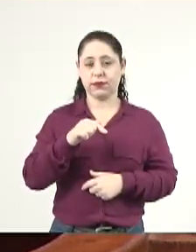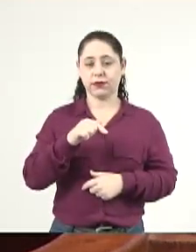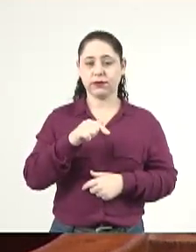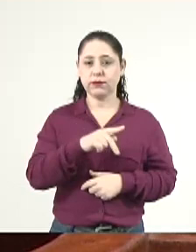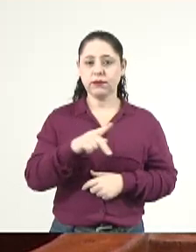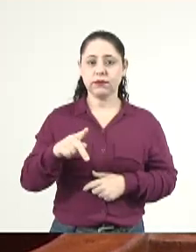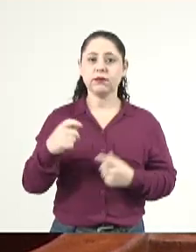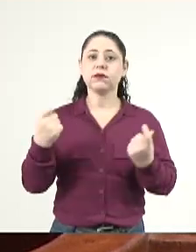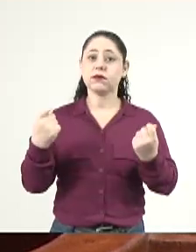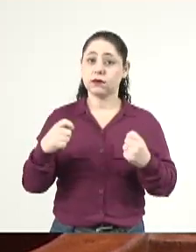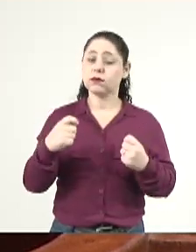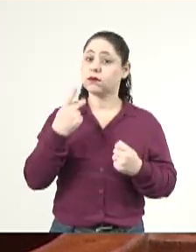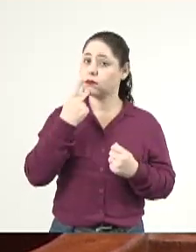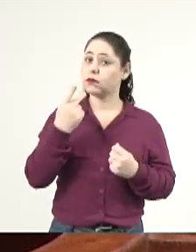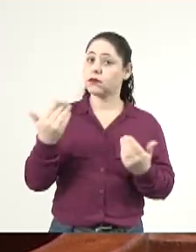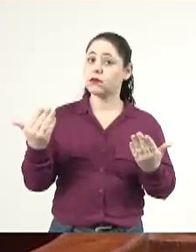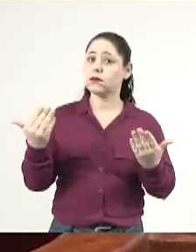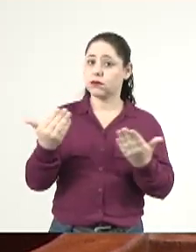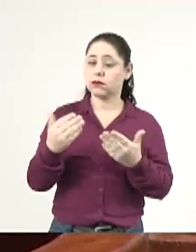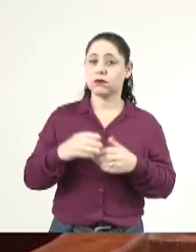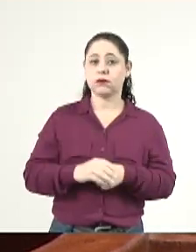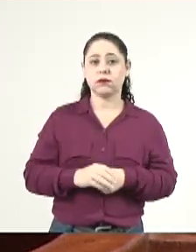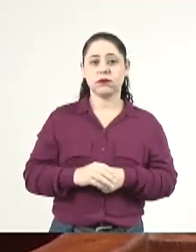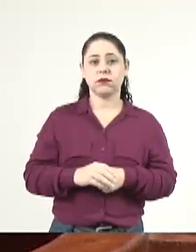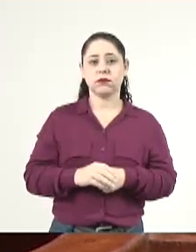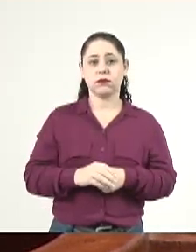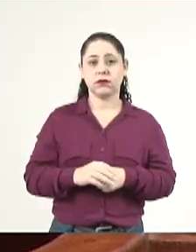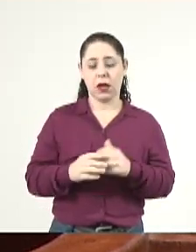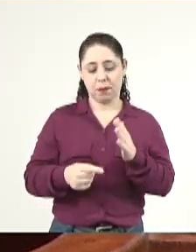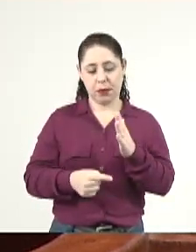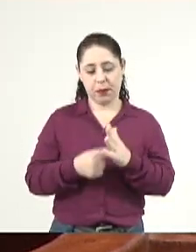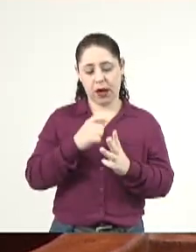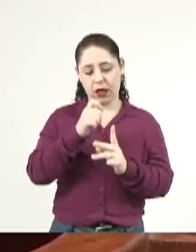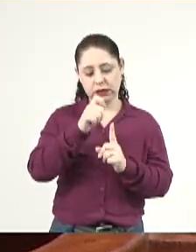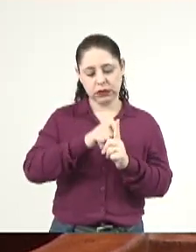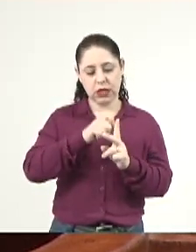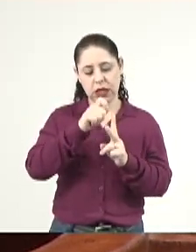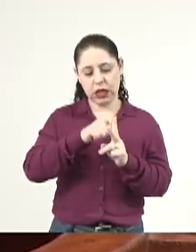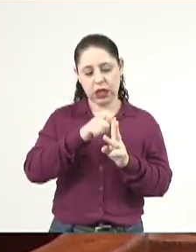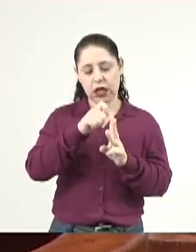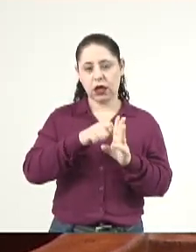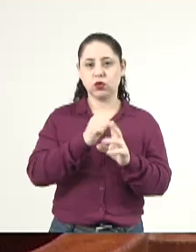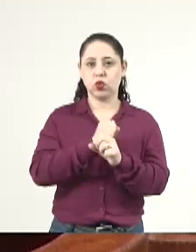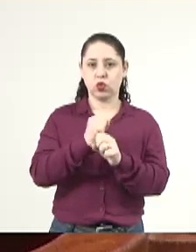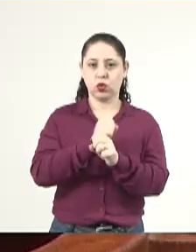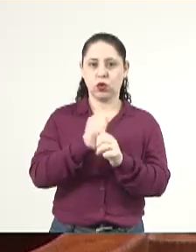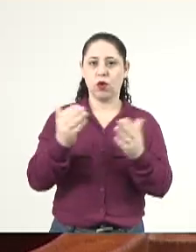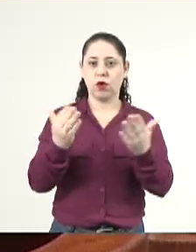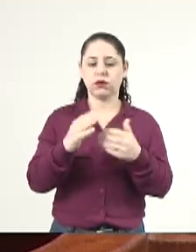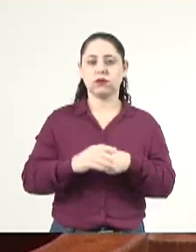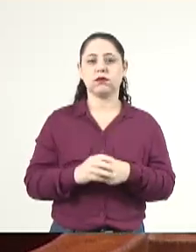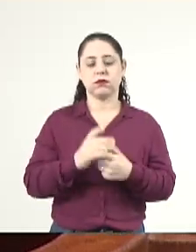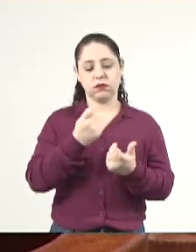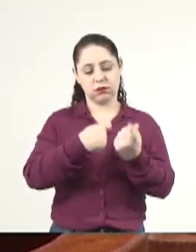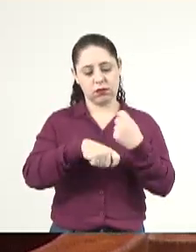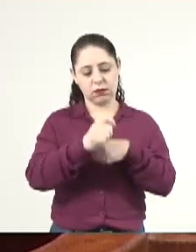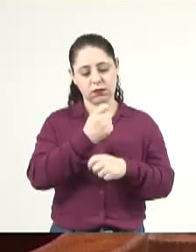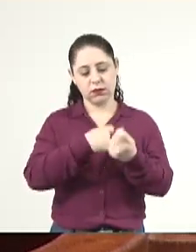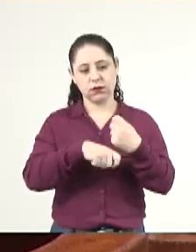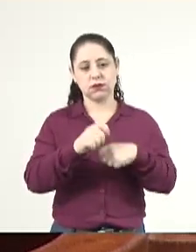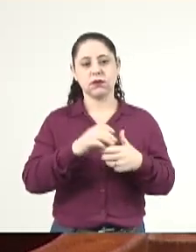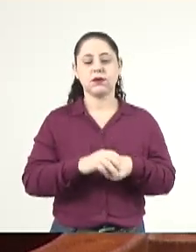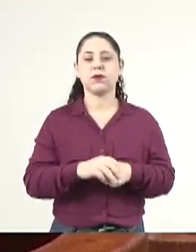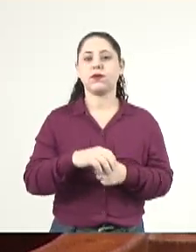registrar hoje que no primeiro trimestre deste ano, a nossa economia,